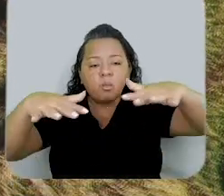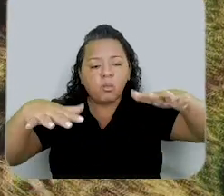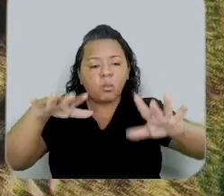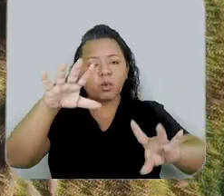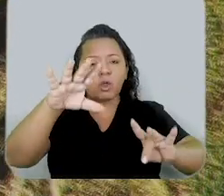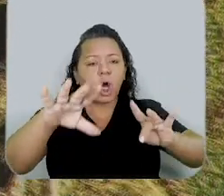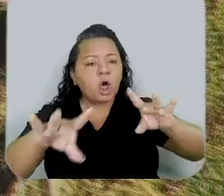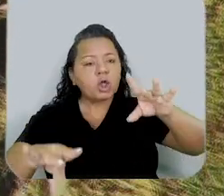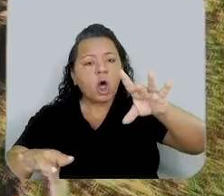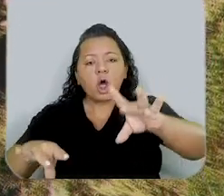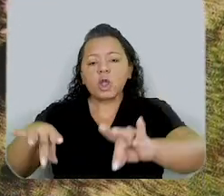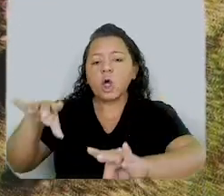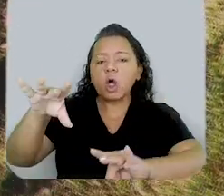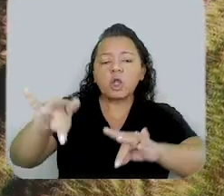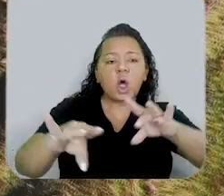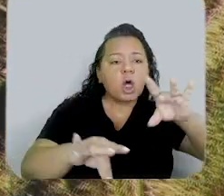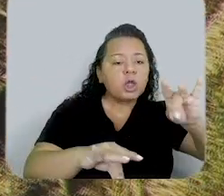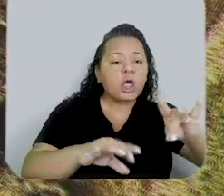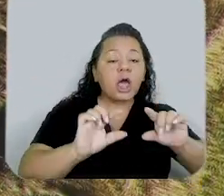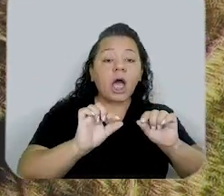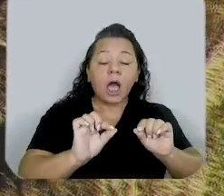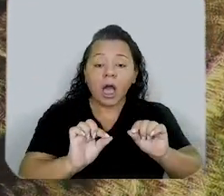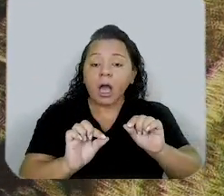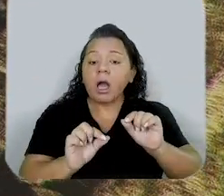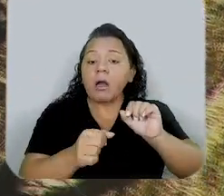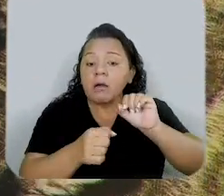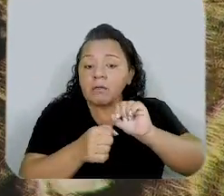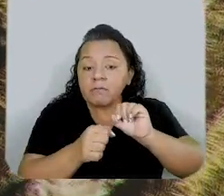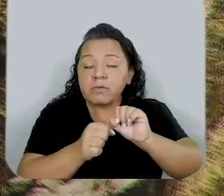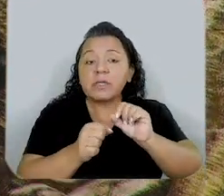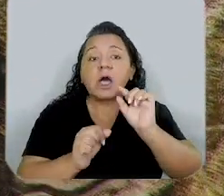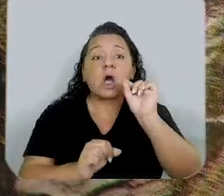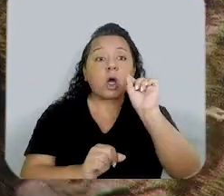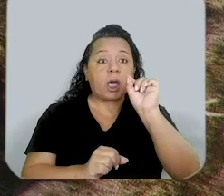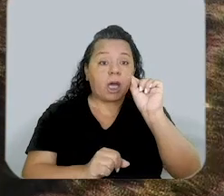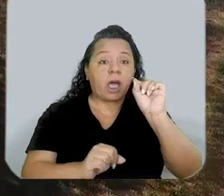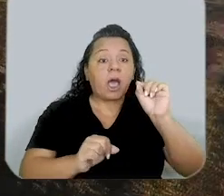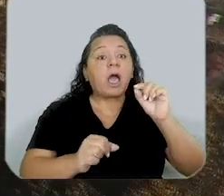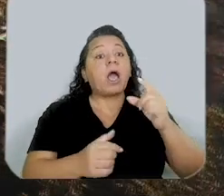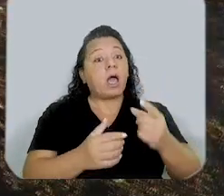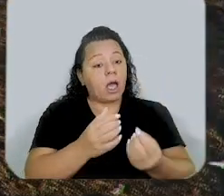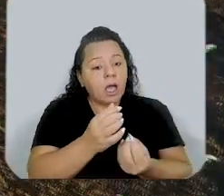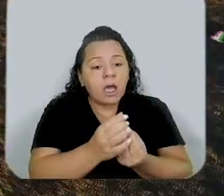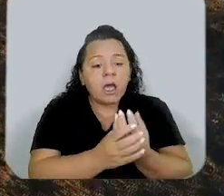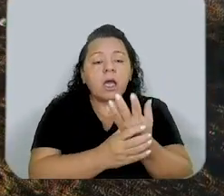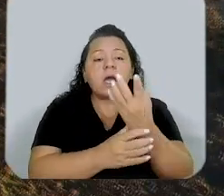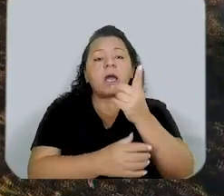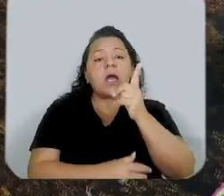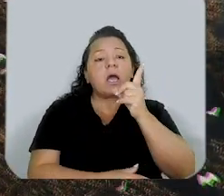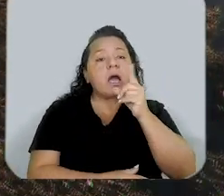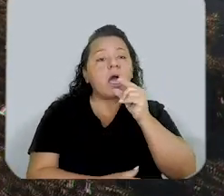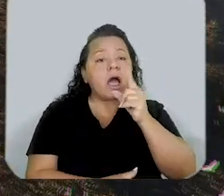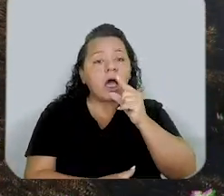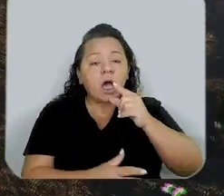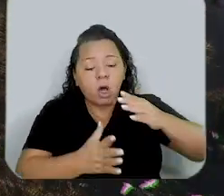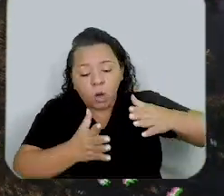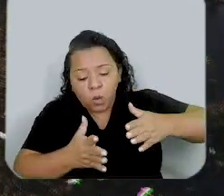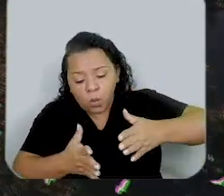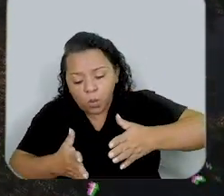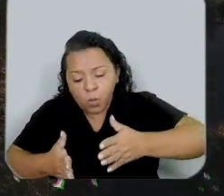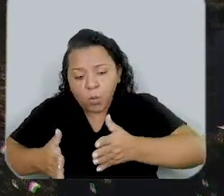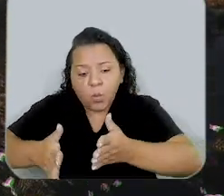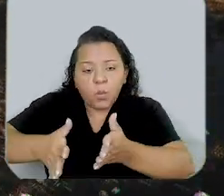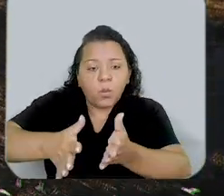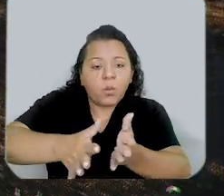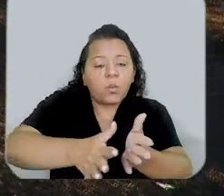né? O mundo ficou encharcado. Daí eles fizeram os rios para ser veias da terra,